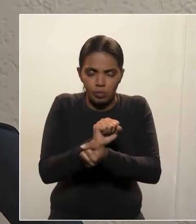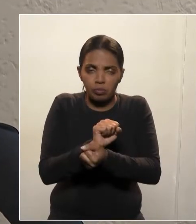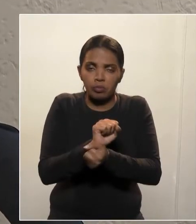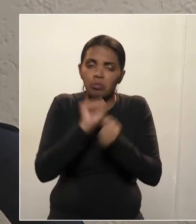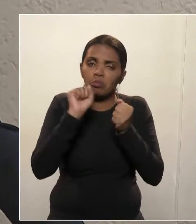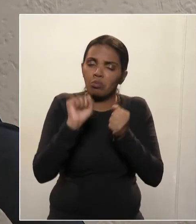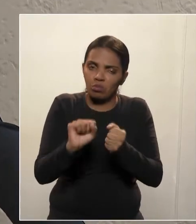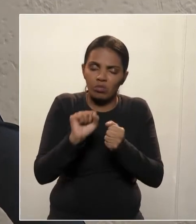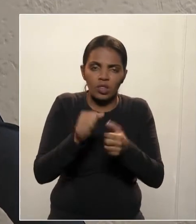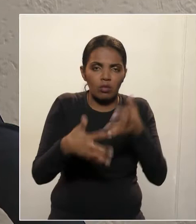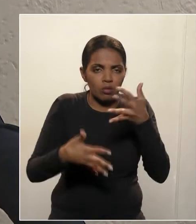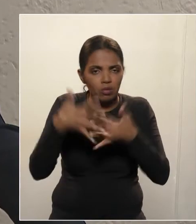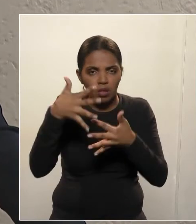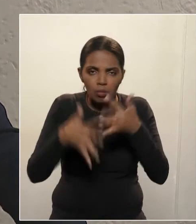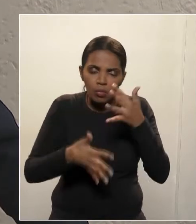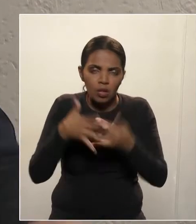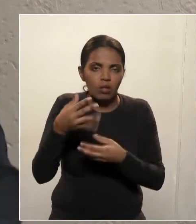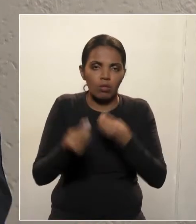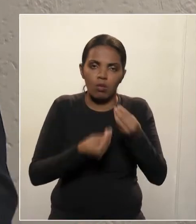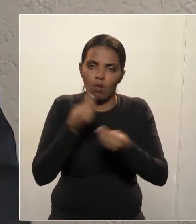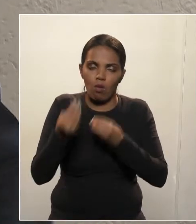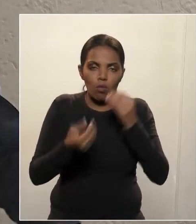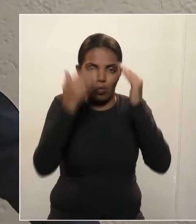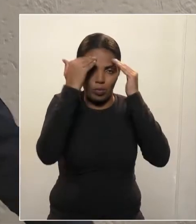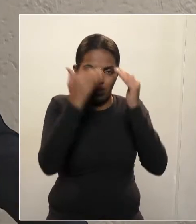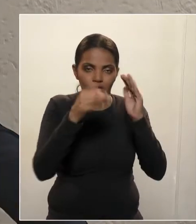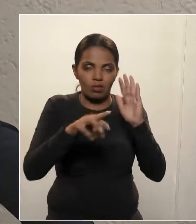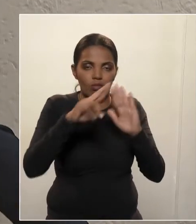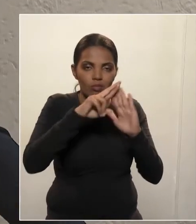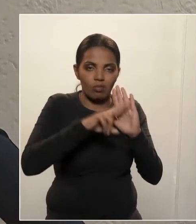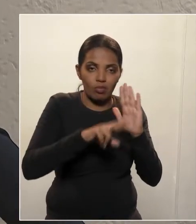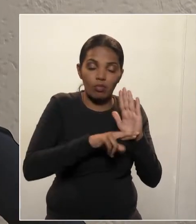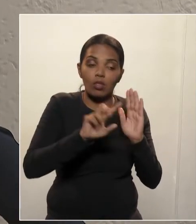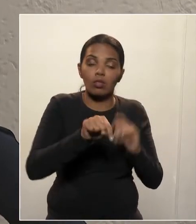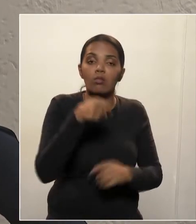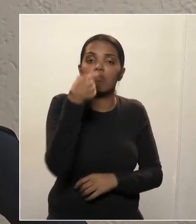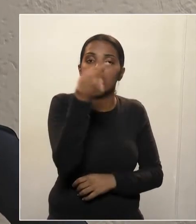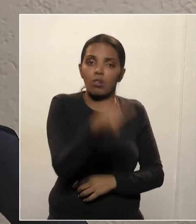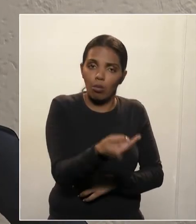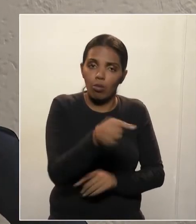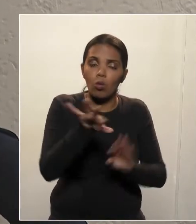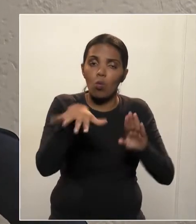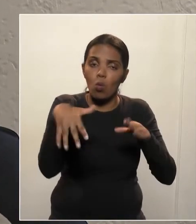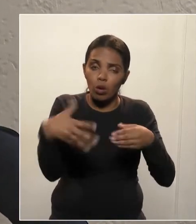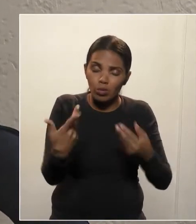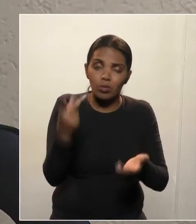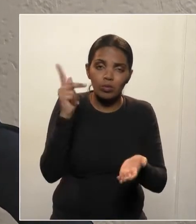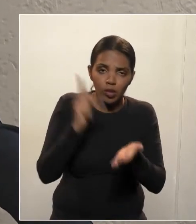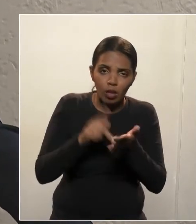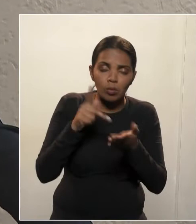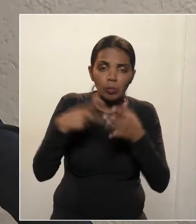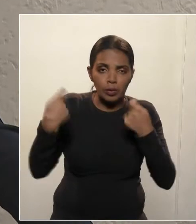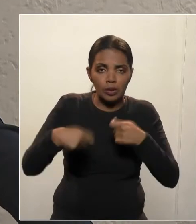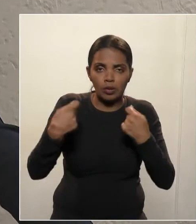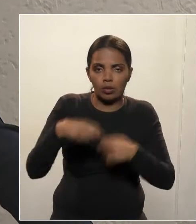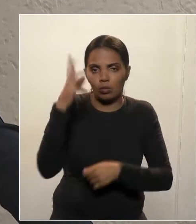possa inviabilizar o cumprimento das regras de quarentena depois, quando talvez elas forem mais